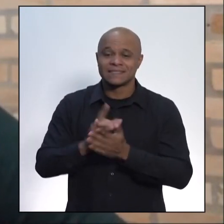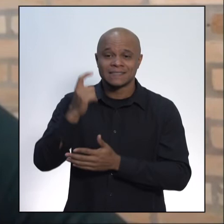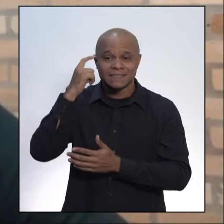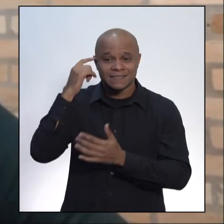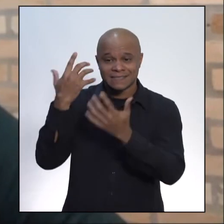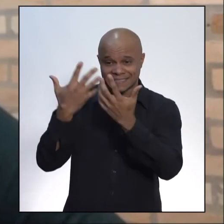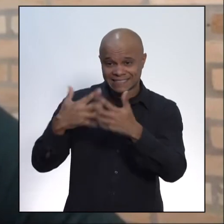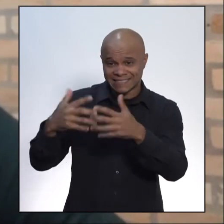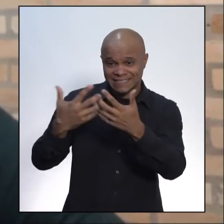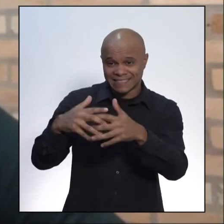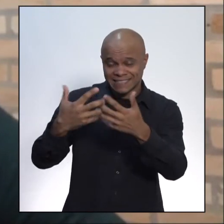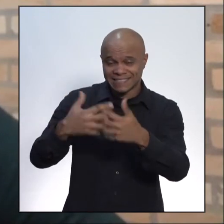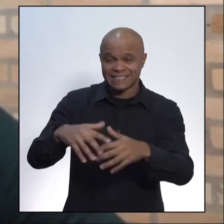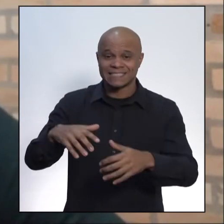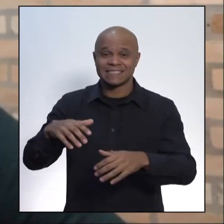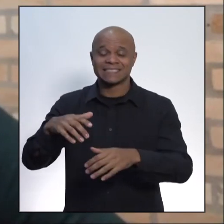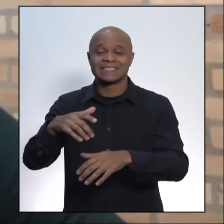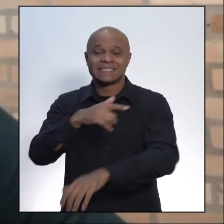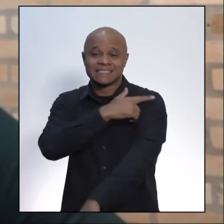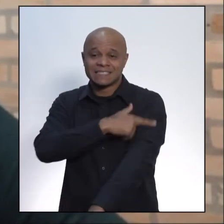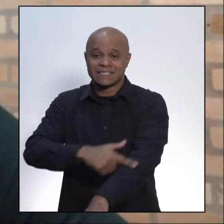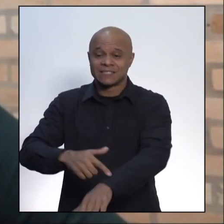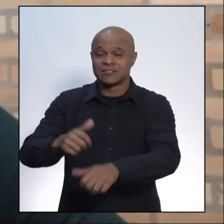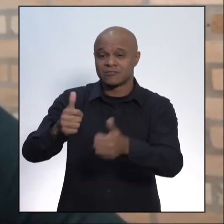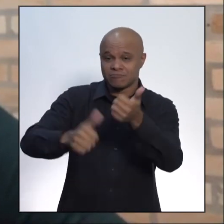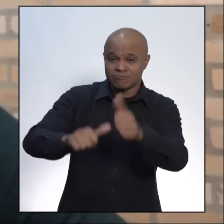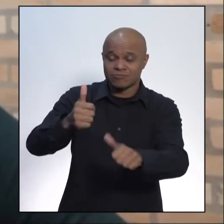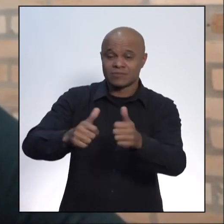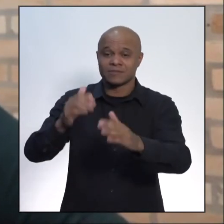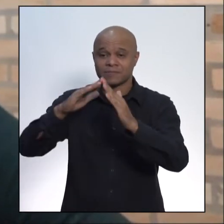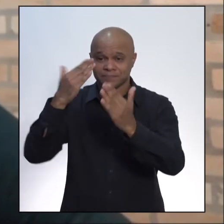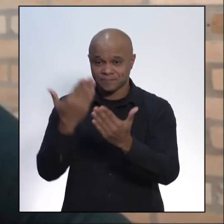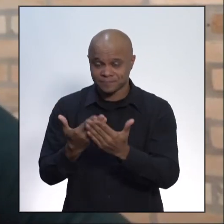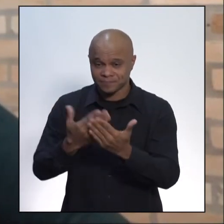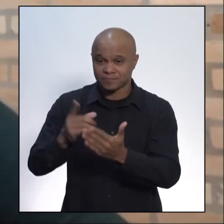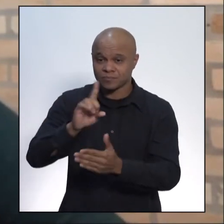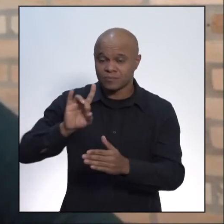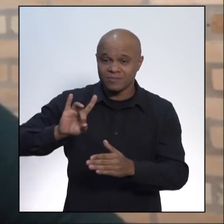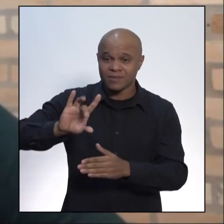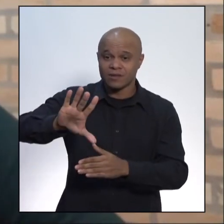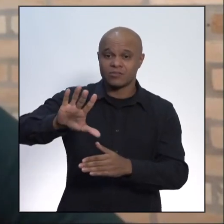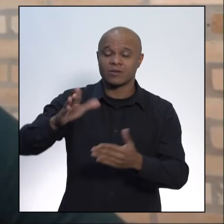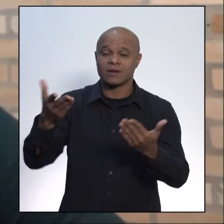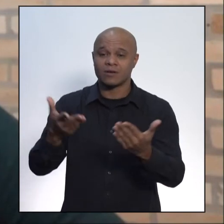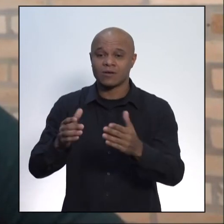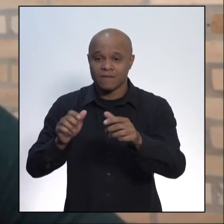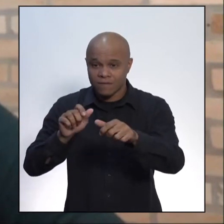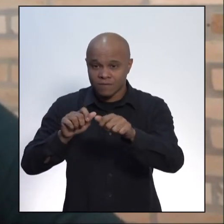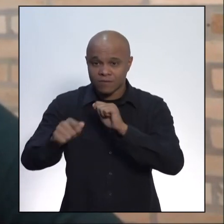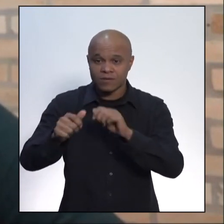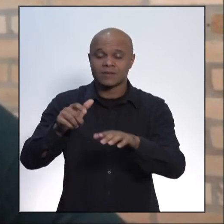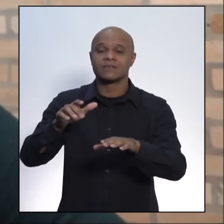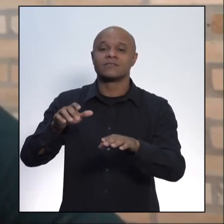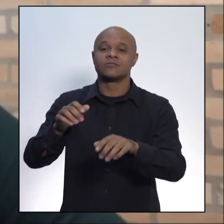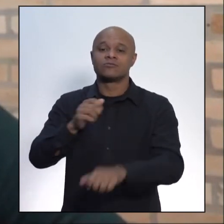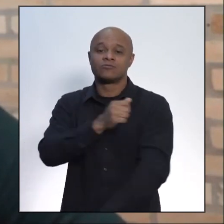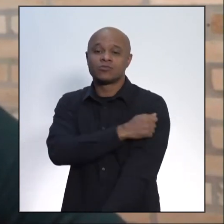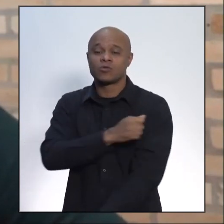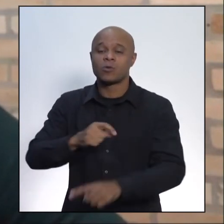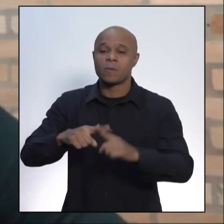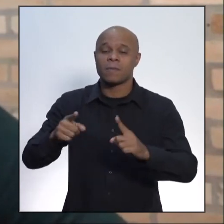autonomia implica em uma educação de qualidade. A escola não é a única nessa formação do aluno, mas ela tem uma